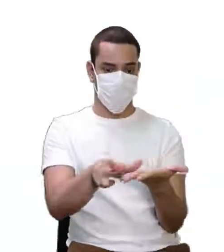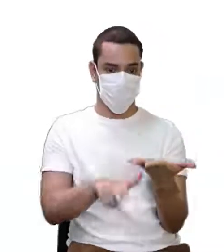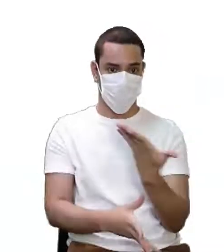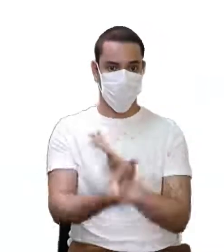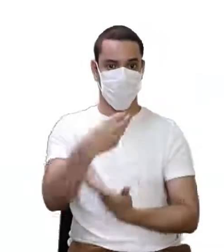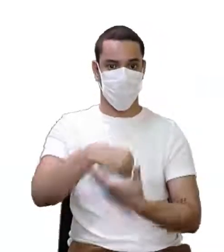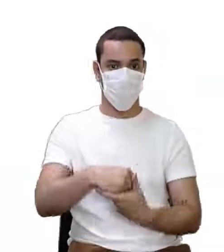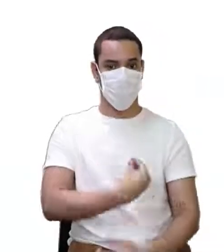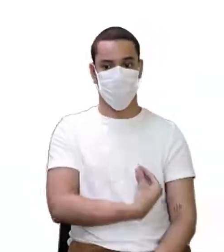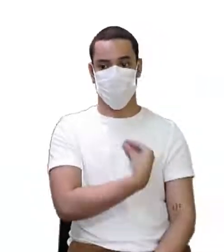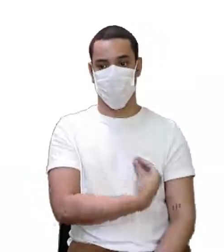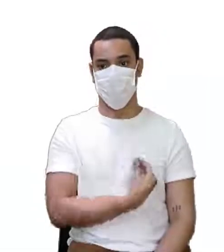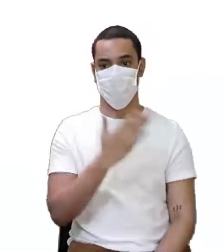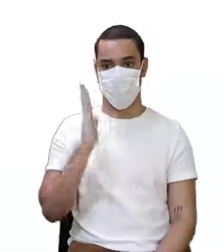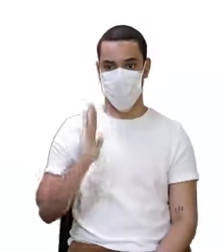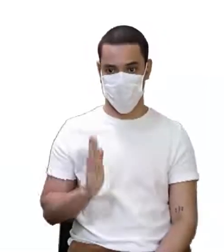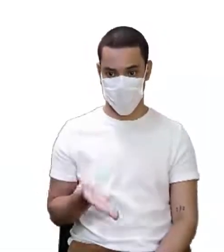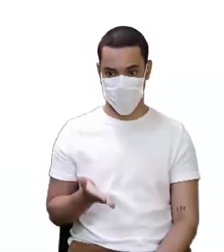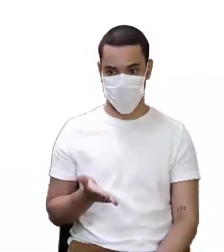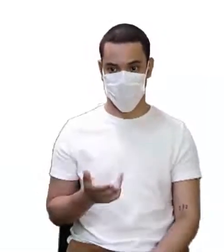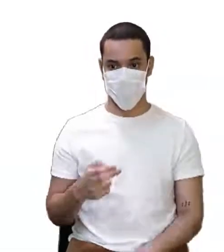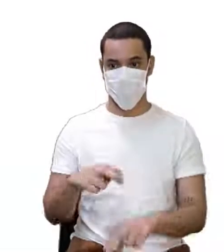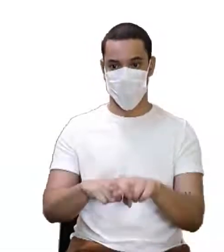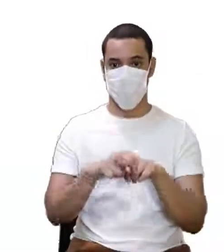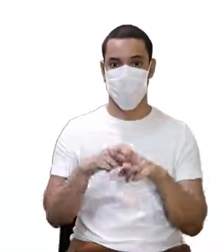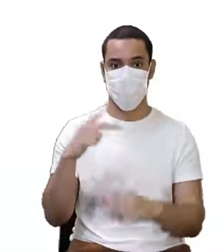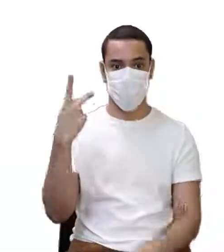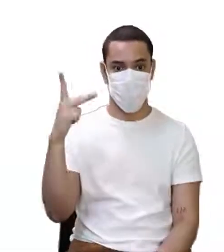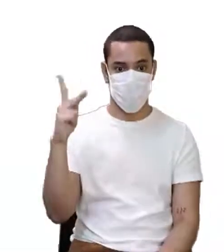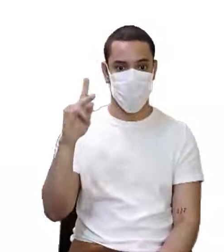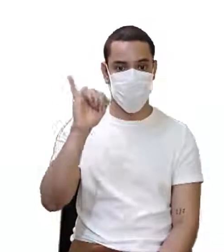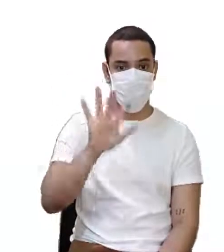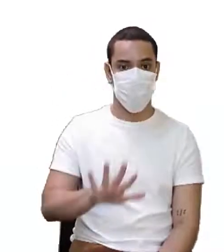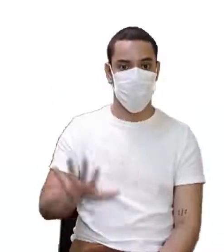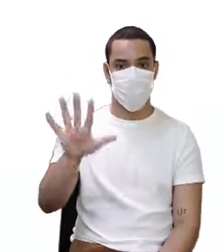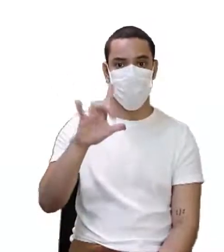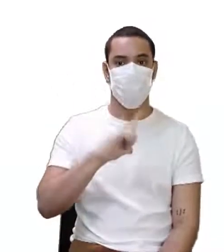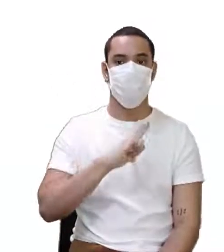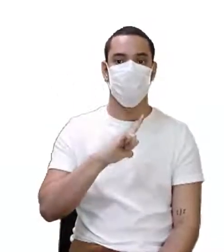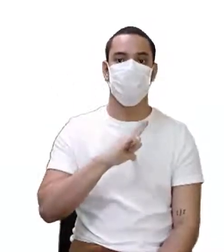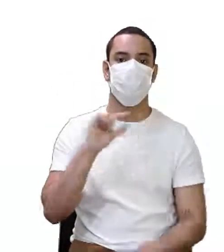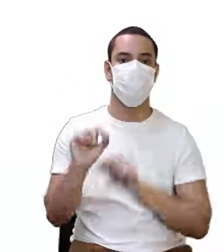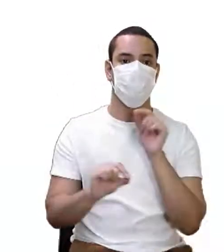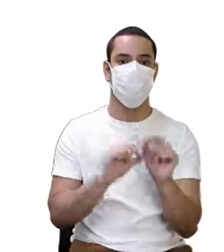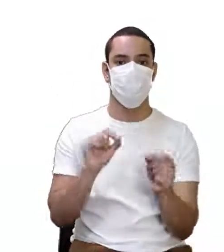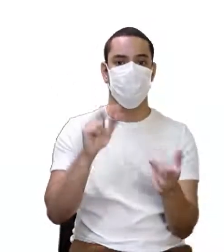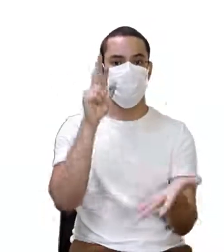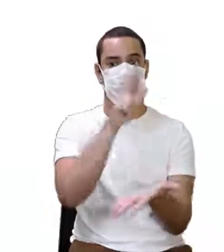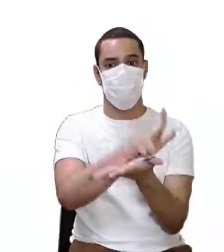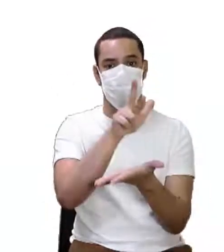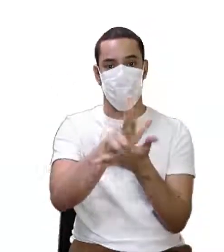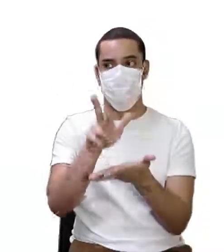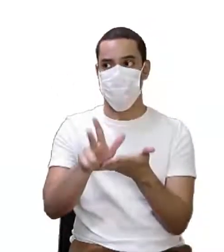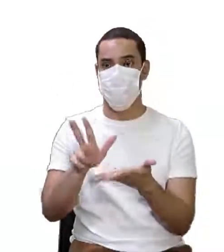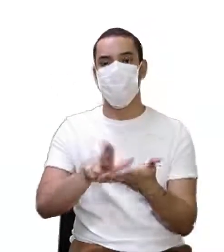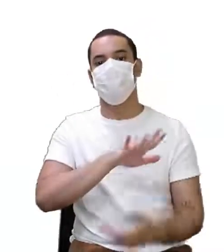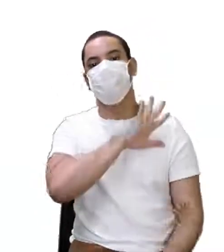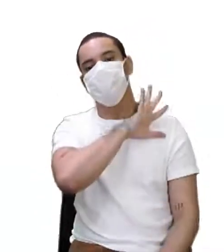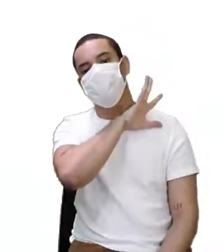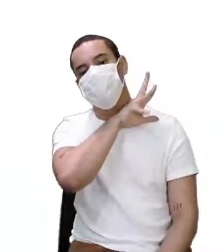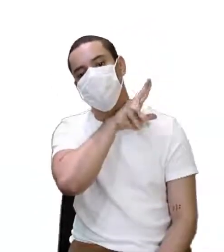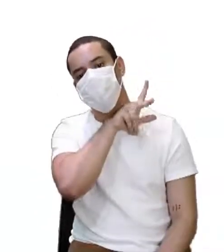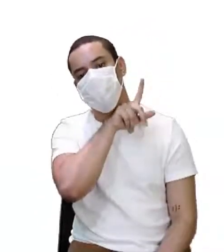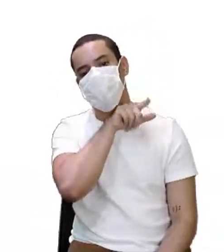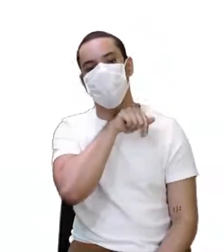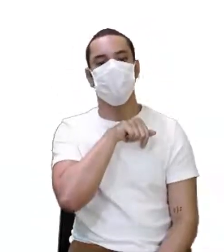biológica existente. Aí, nessa imagem, a gente tem vários felinos